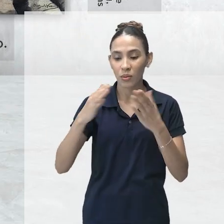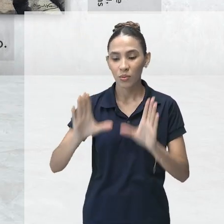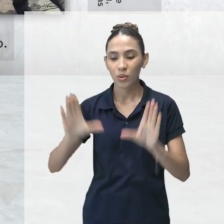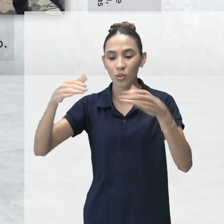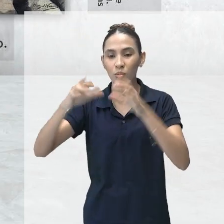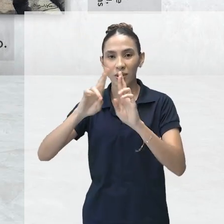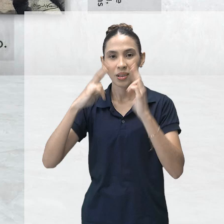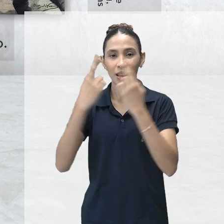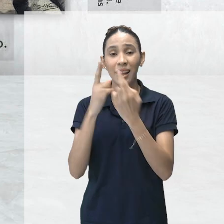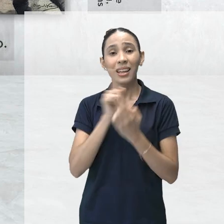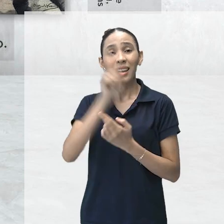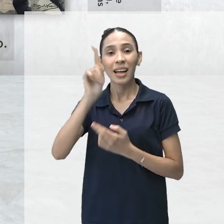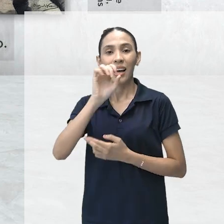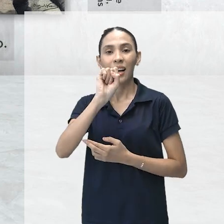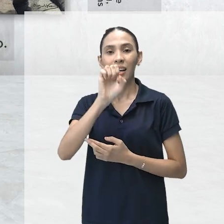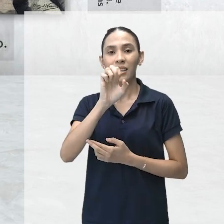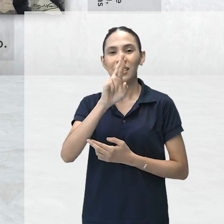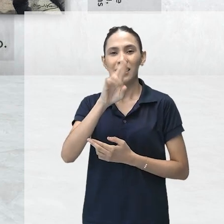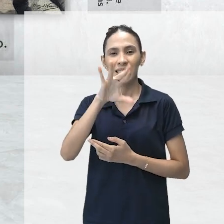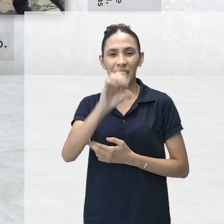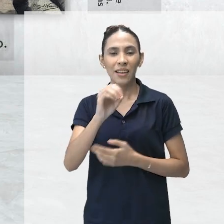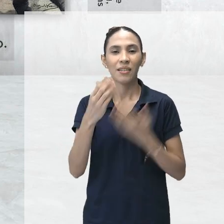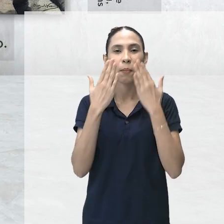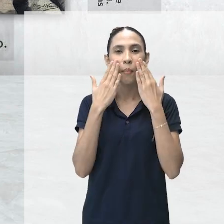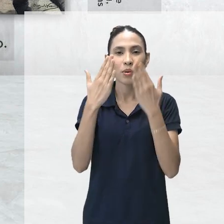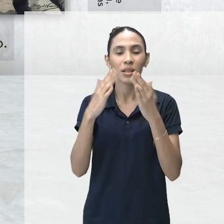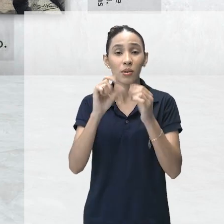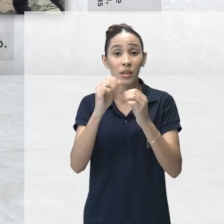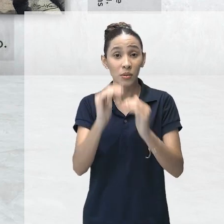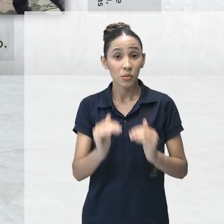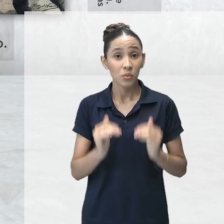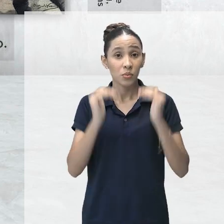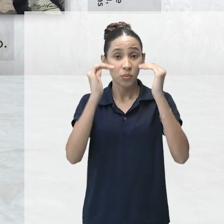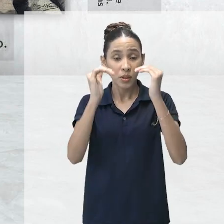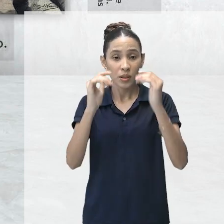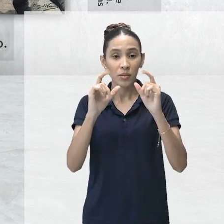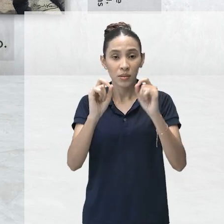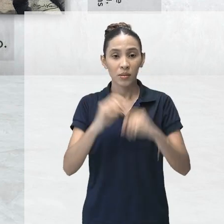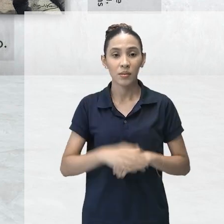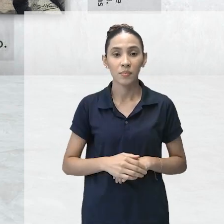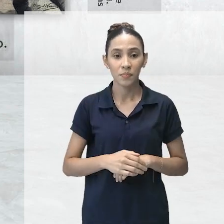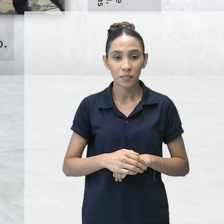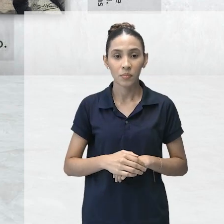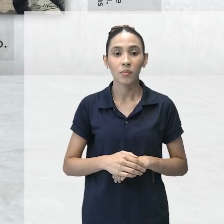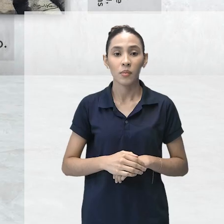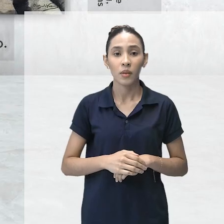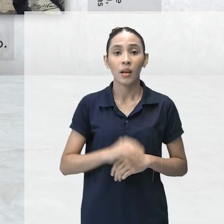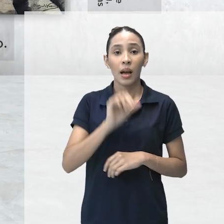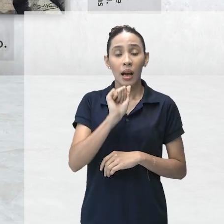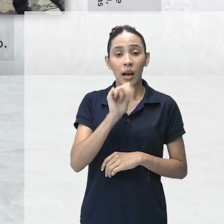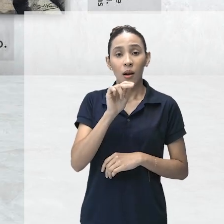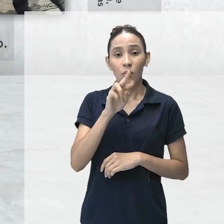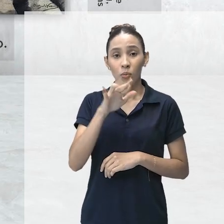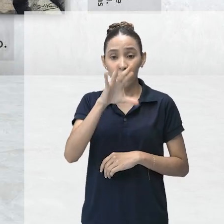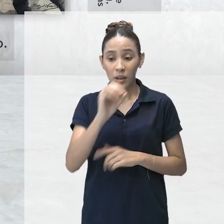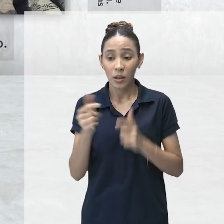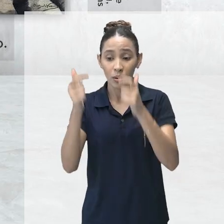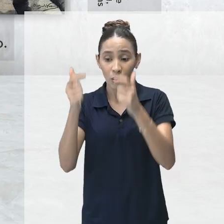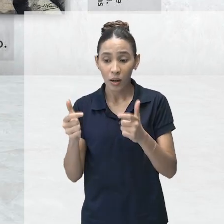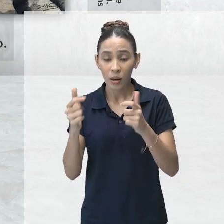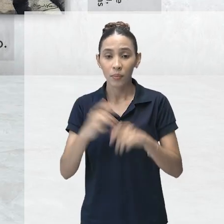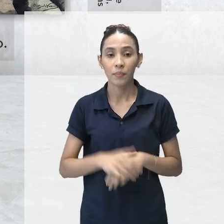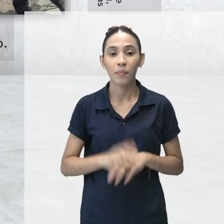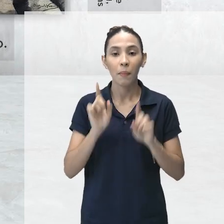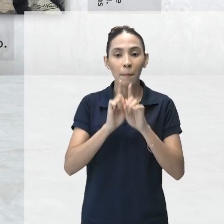comitiva na Sérvia para demonstrar a superioridade da Áustria-Hungria no território.